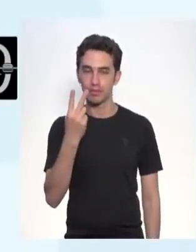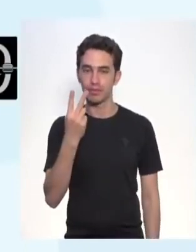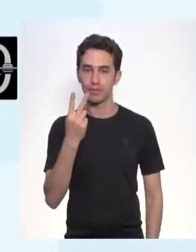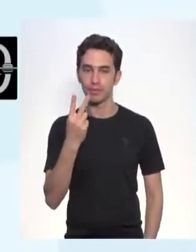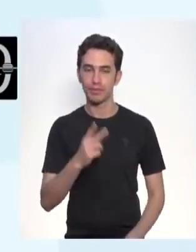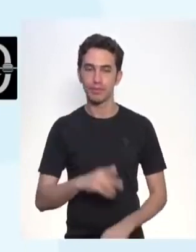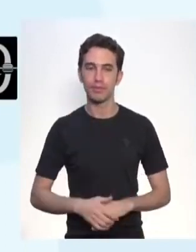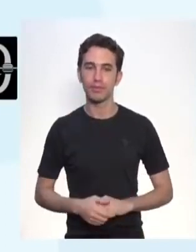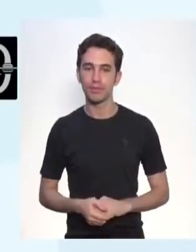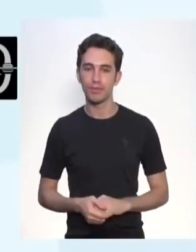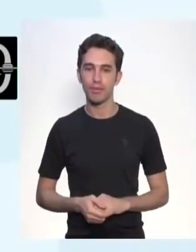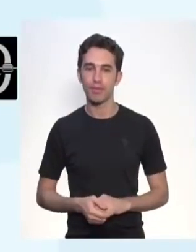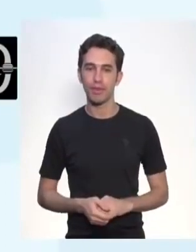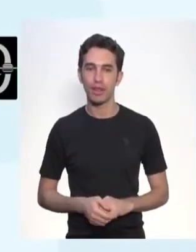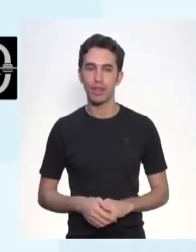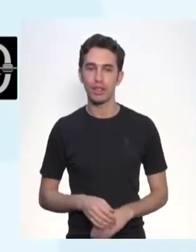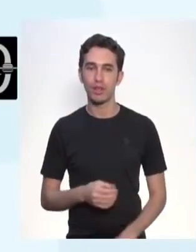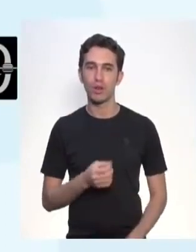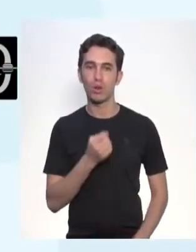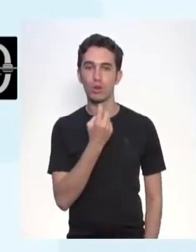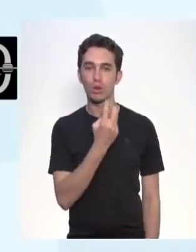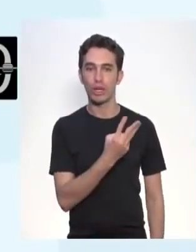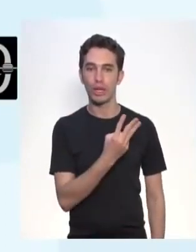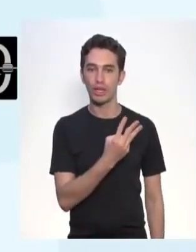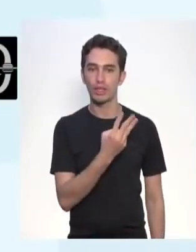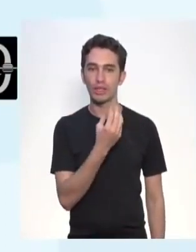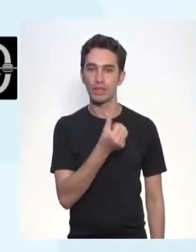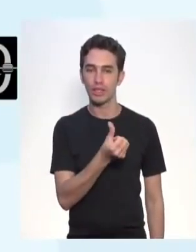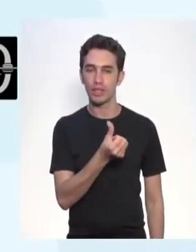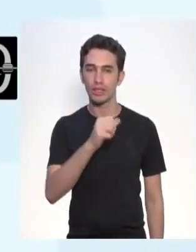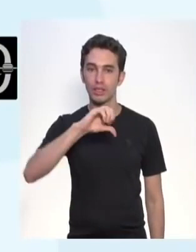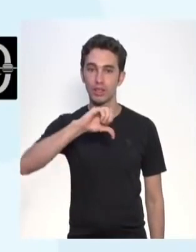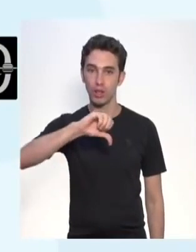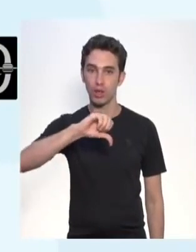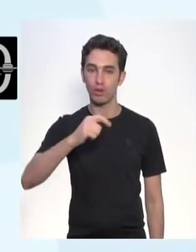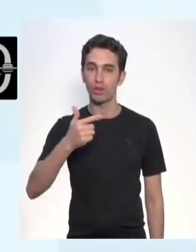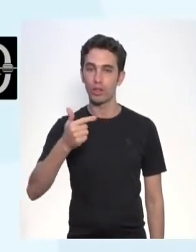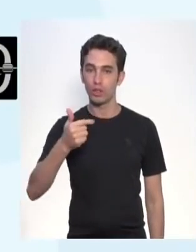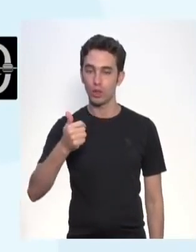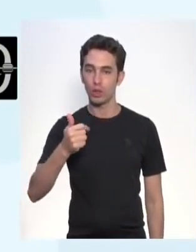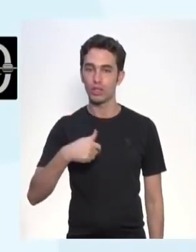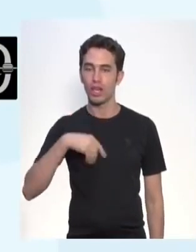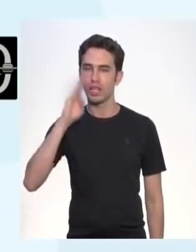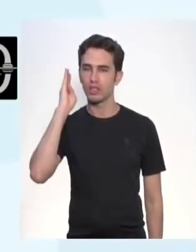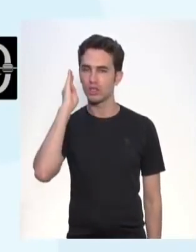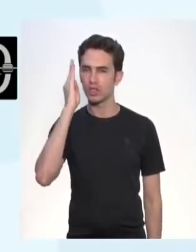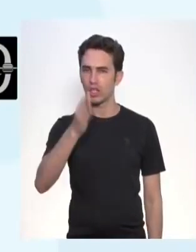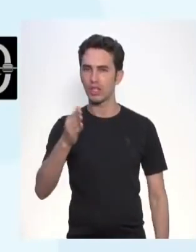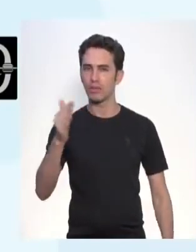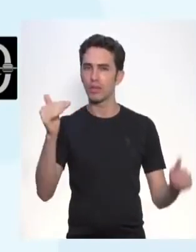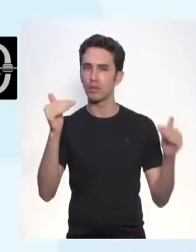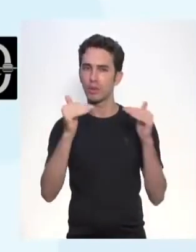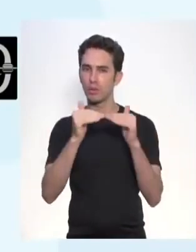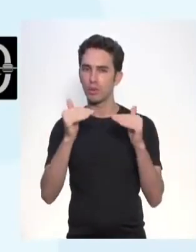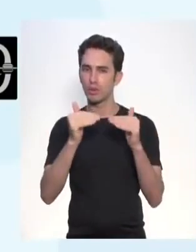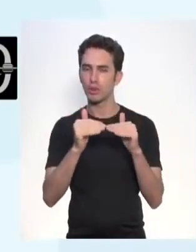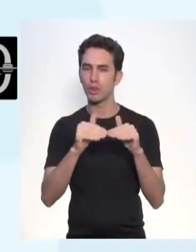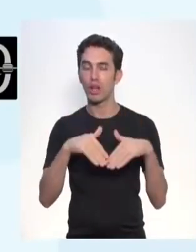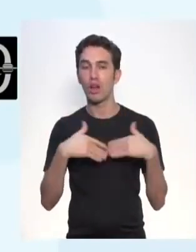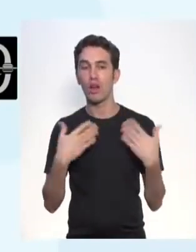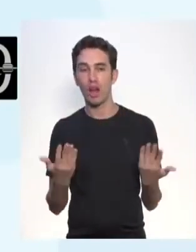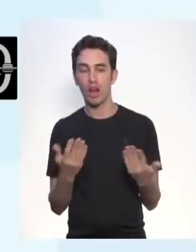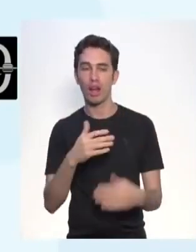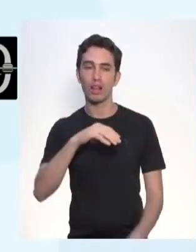2. A sucessão de números 3, 6, 9 e 12 é diretamente proporcional